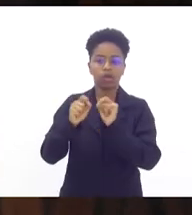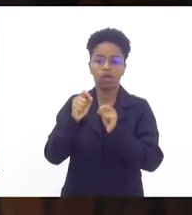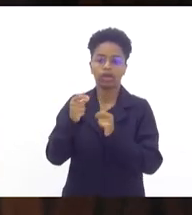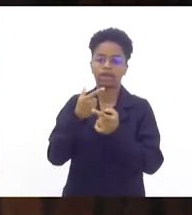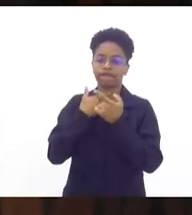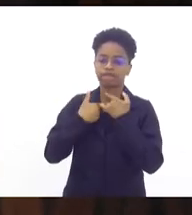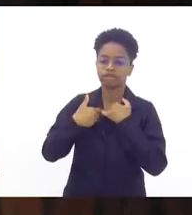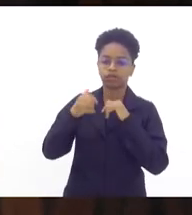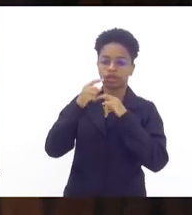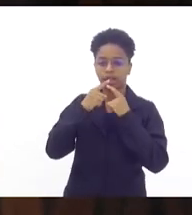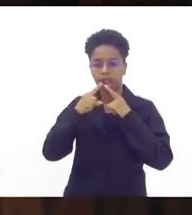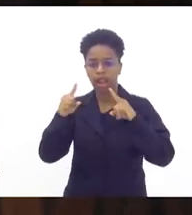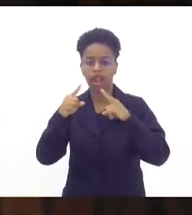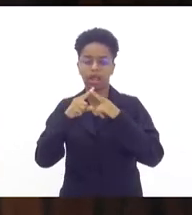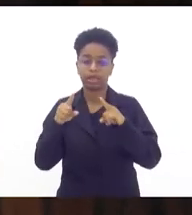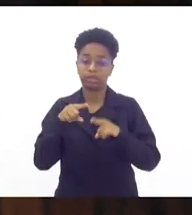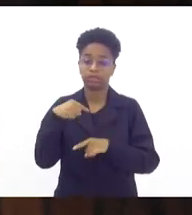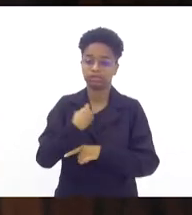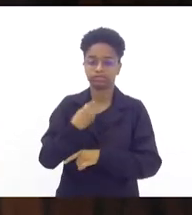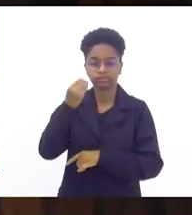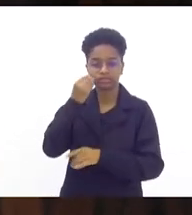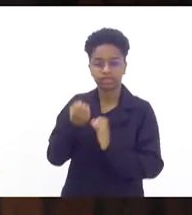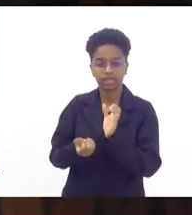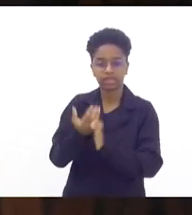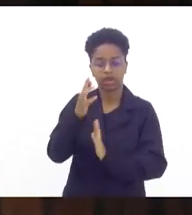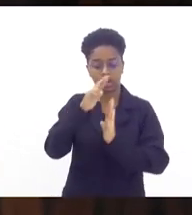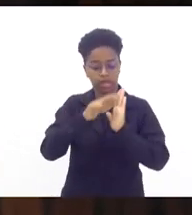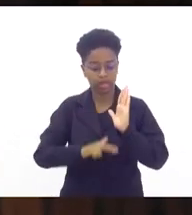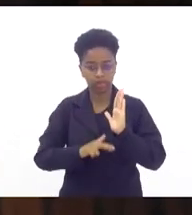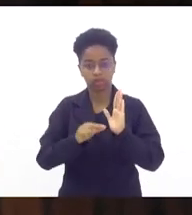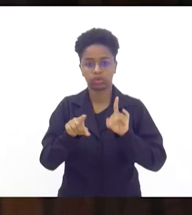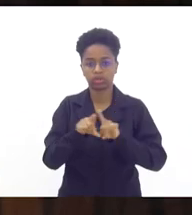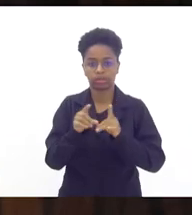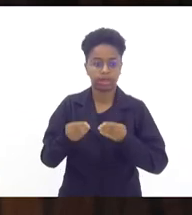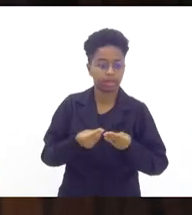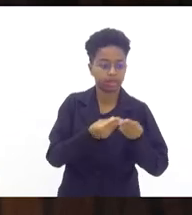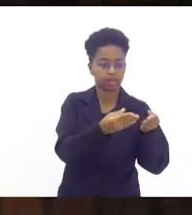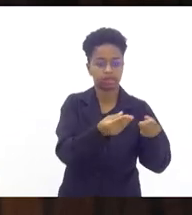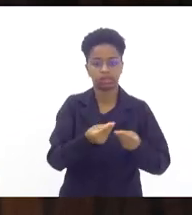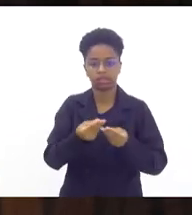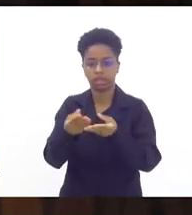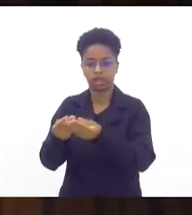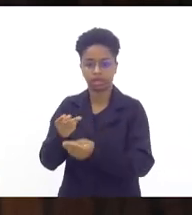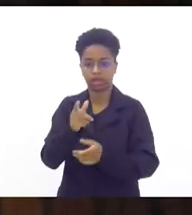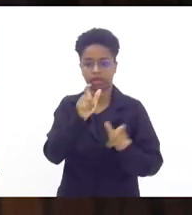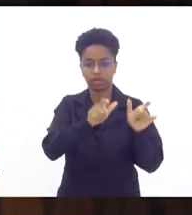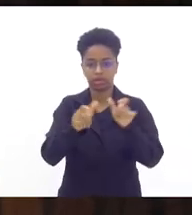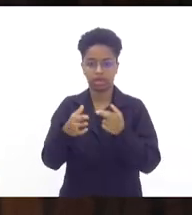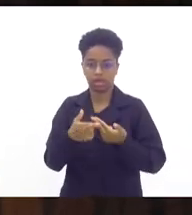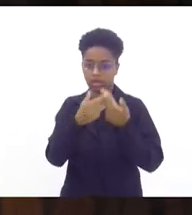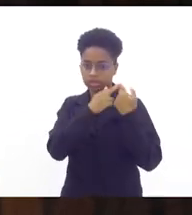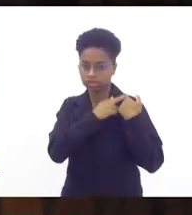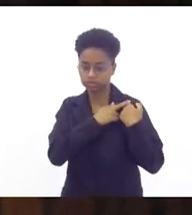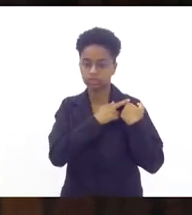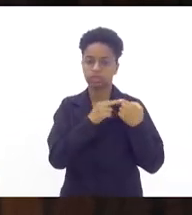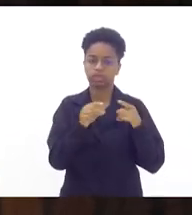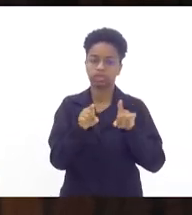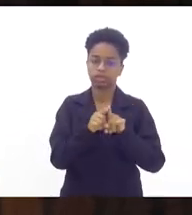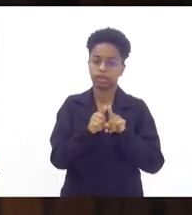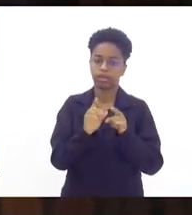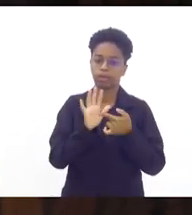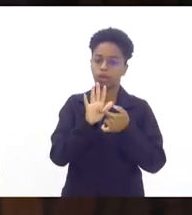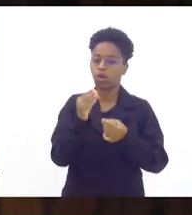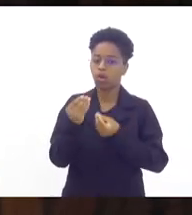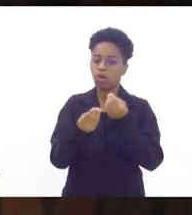a gente elabora um relatório e leve as autoridades que diz respeito às suas